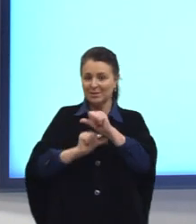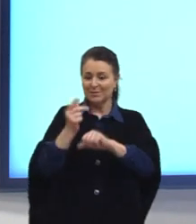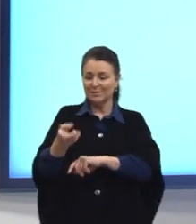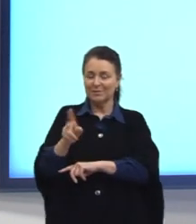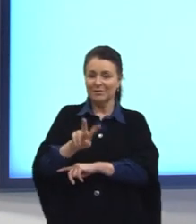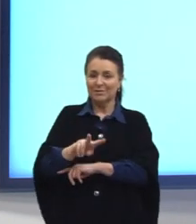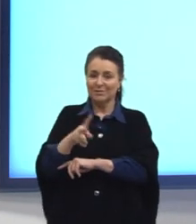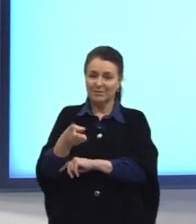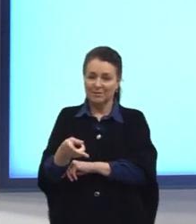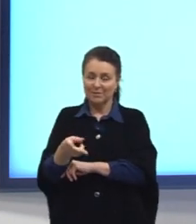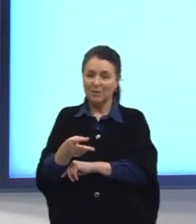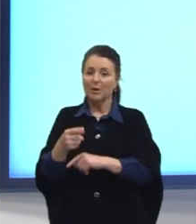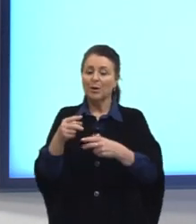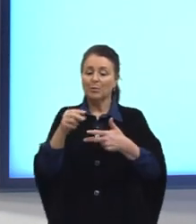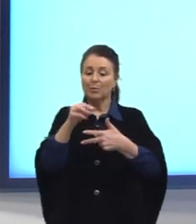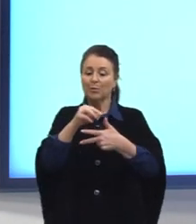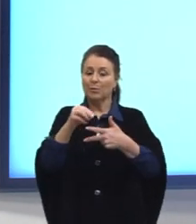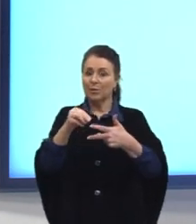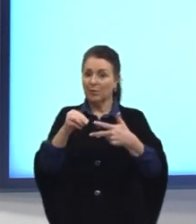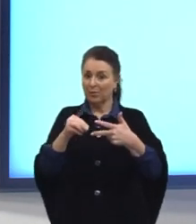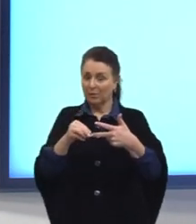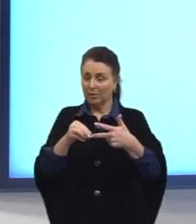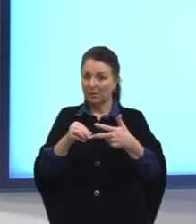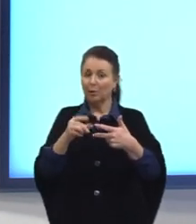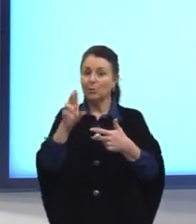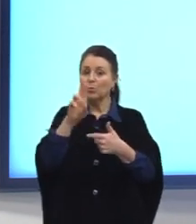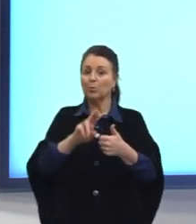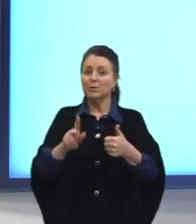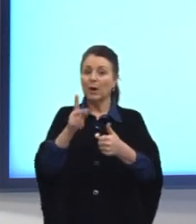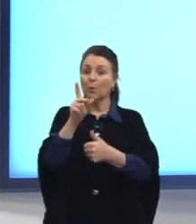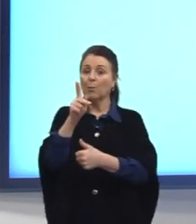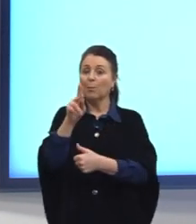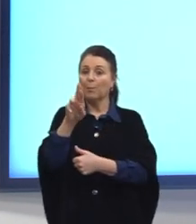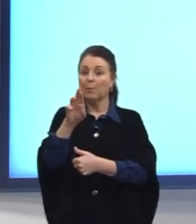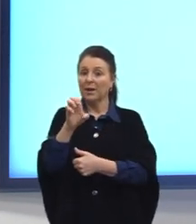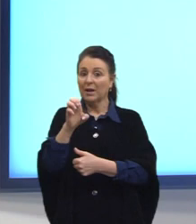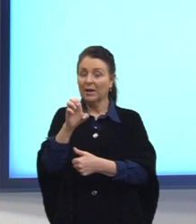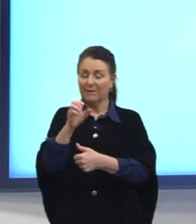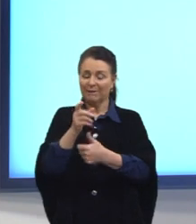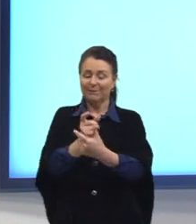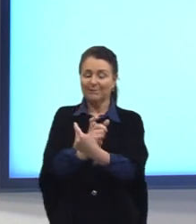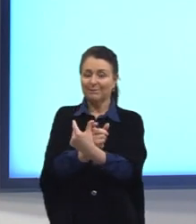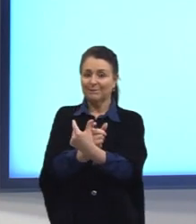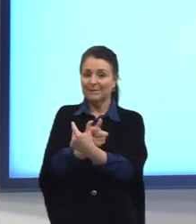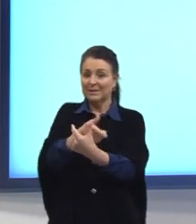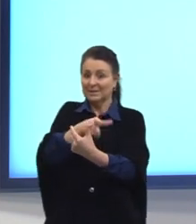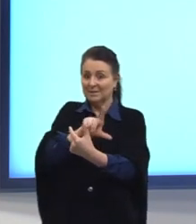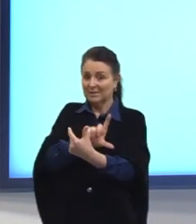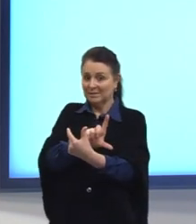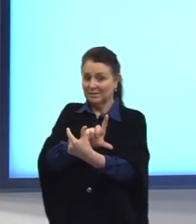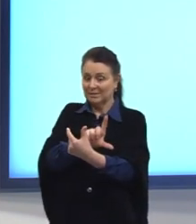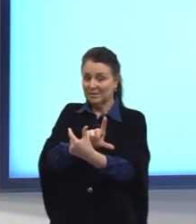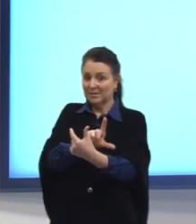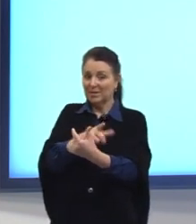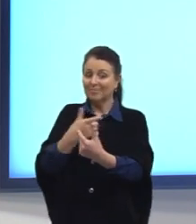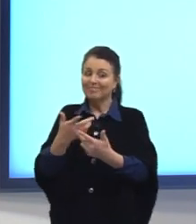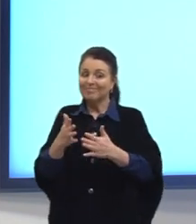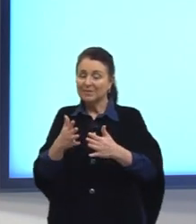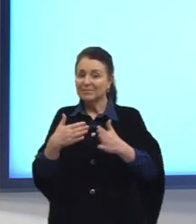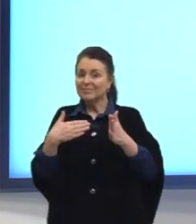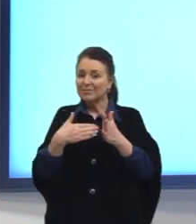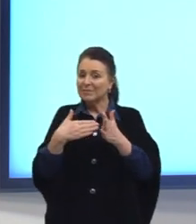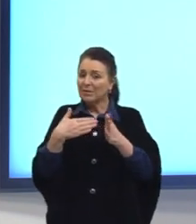que às vezes o Enem vai colocar né um prefixo na frente você precisa saber lidar com ele às vezes ele não vai interferir